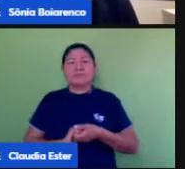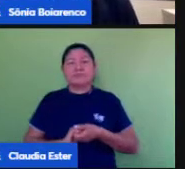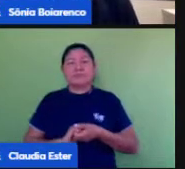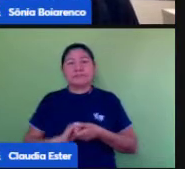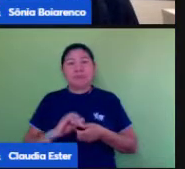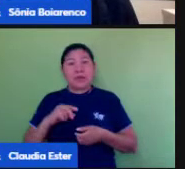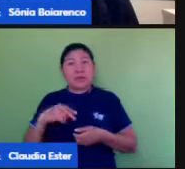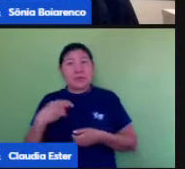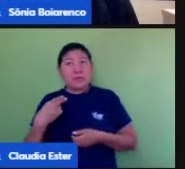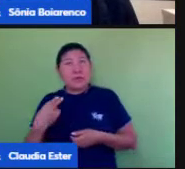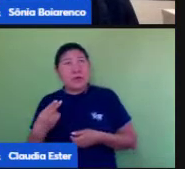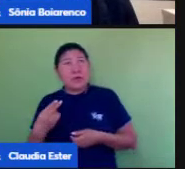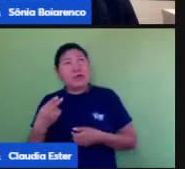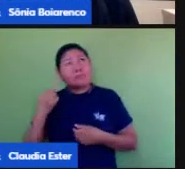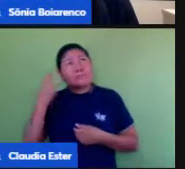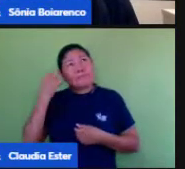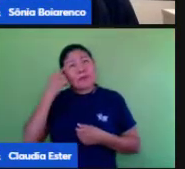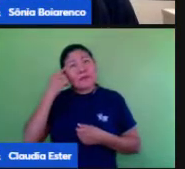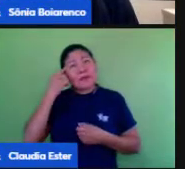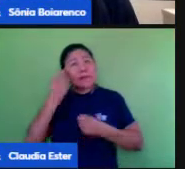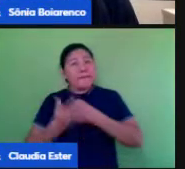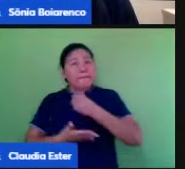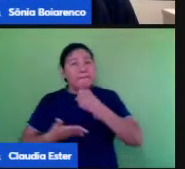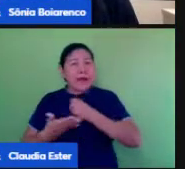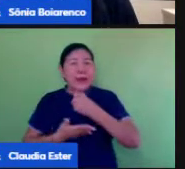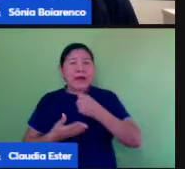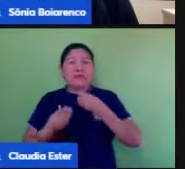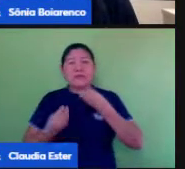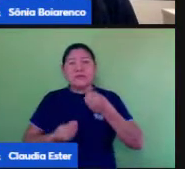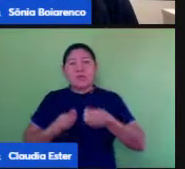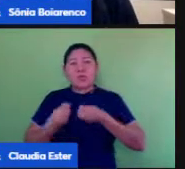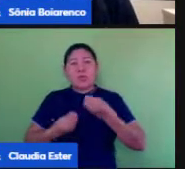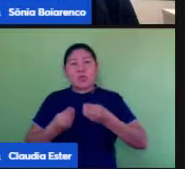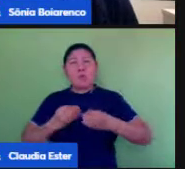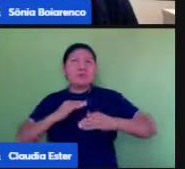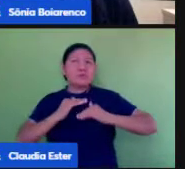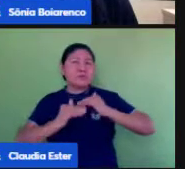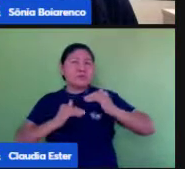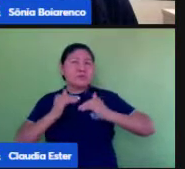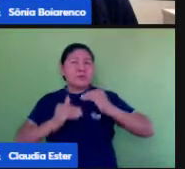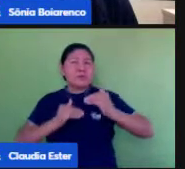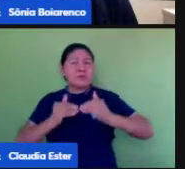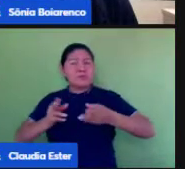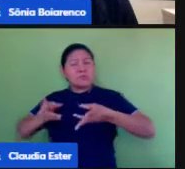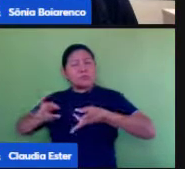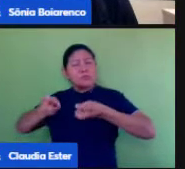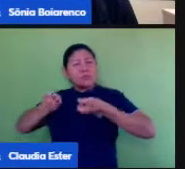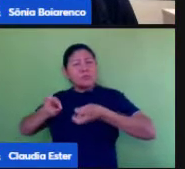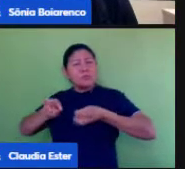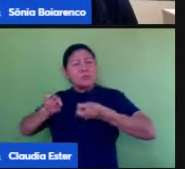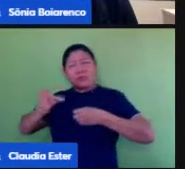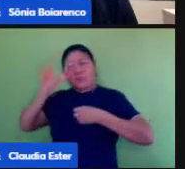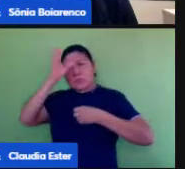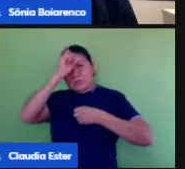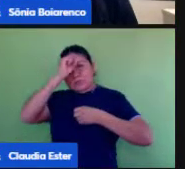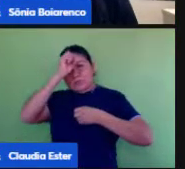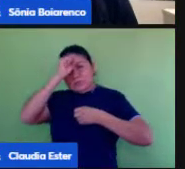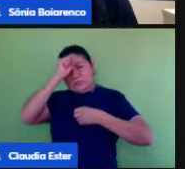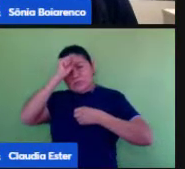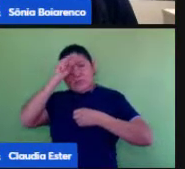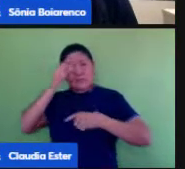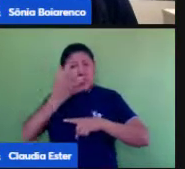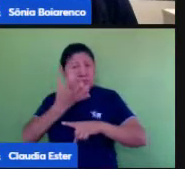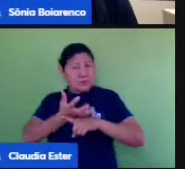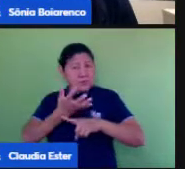nós pudéssemos nos embasar referente ao desenvolvimento do conhecimento no componente de língua